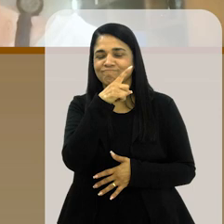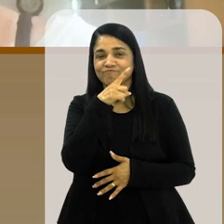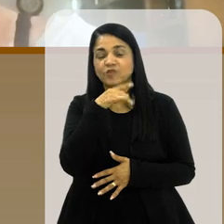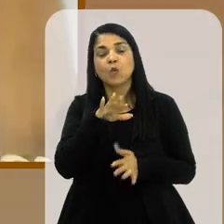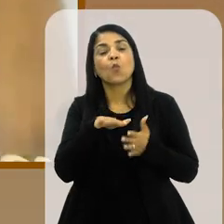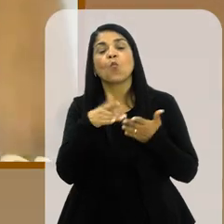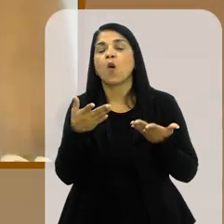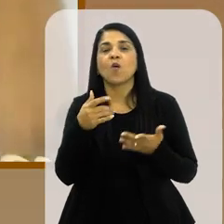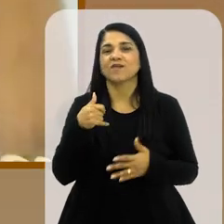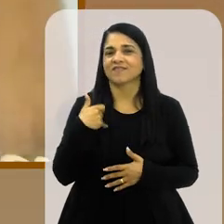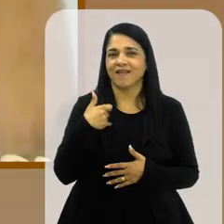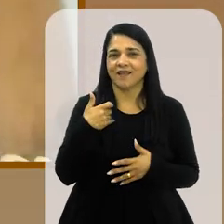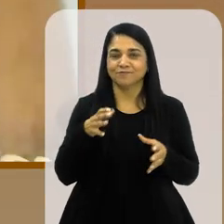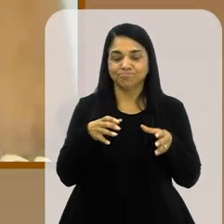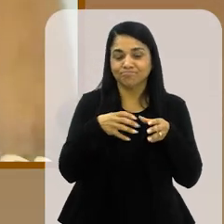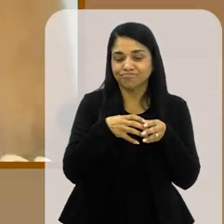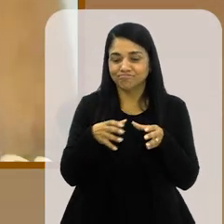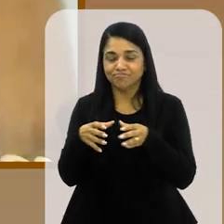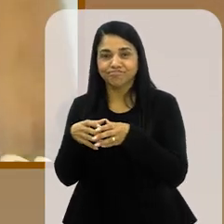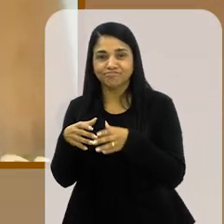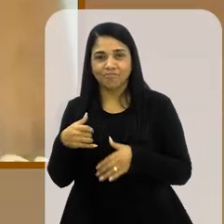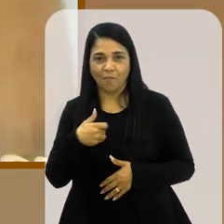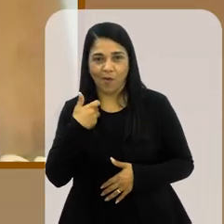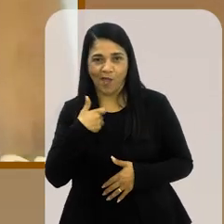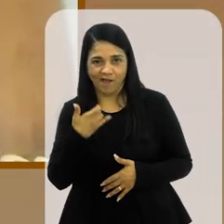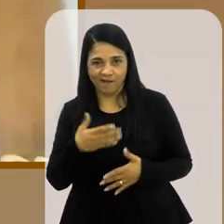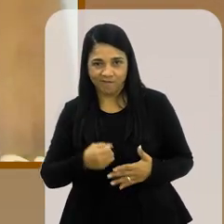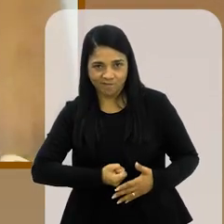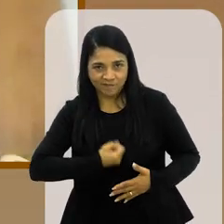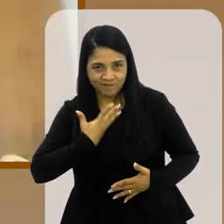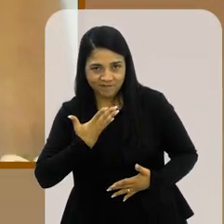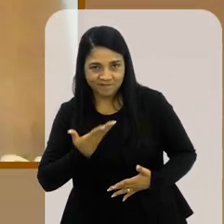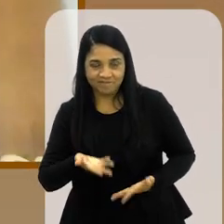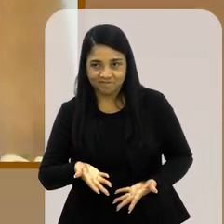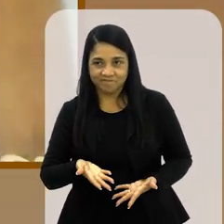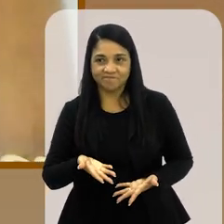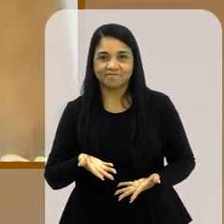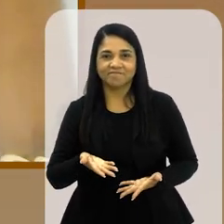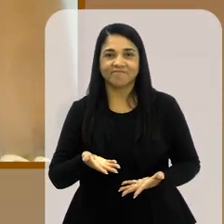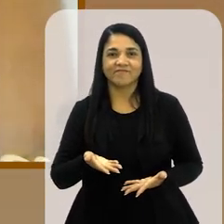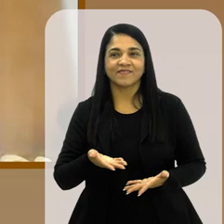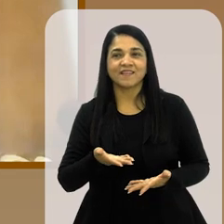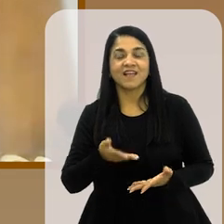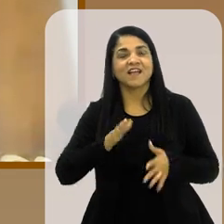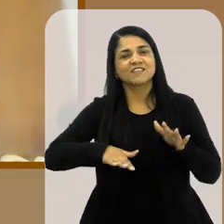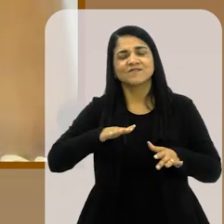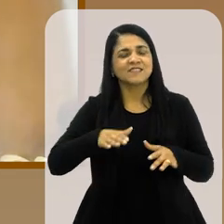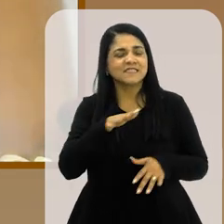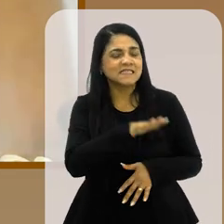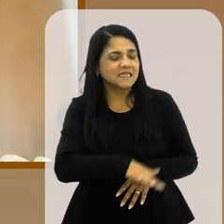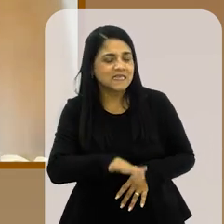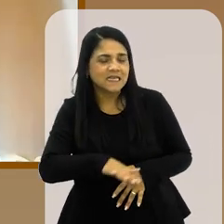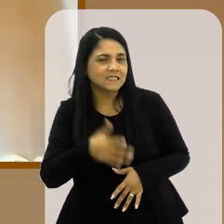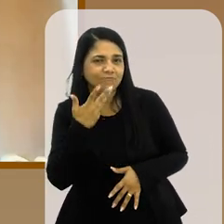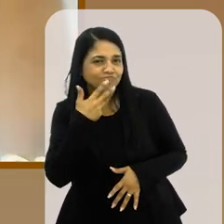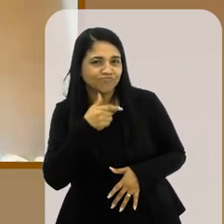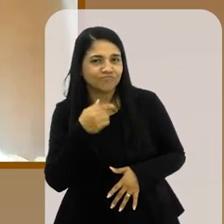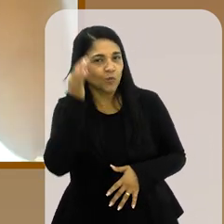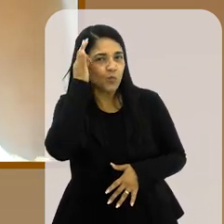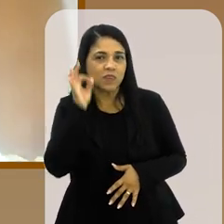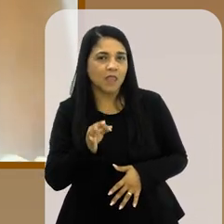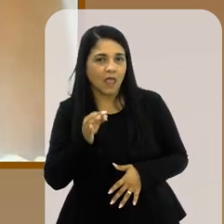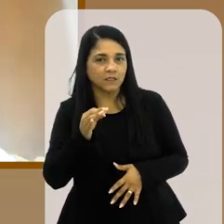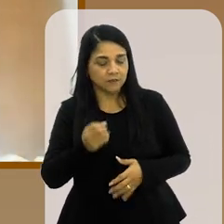qual idade é esse poema. É E às bem vezes a criança, subjetivo, né? às vezes não entende